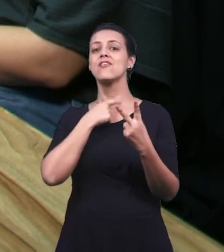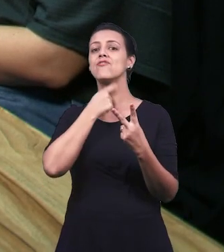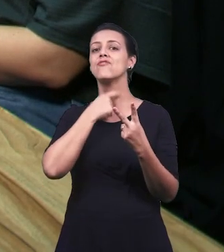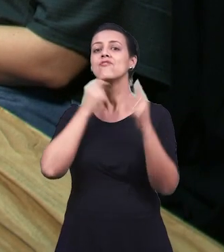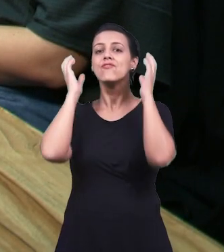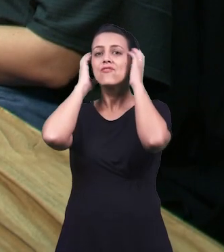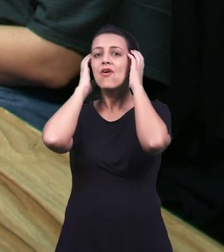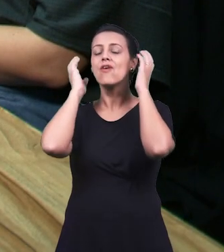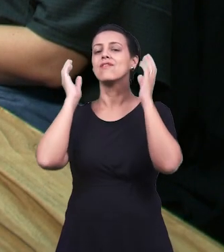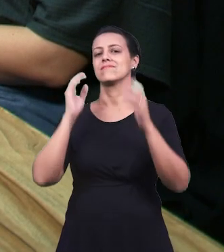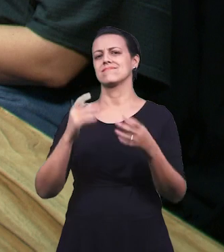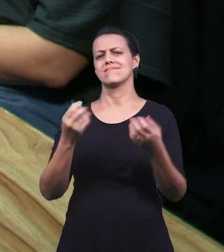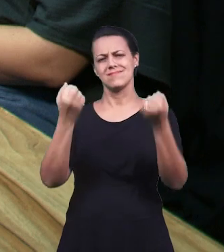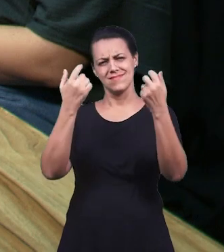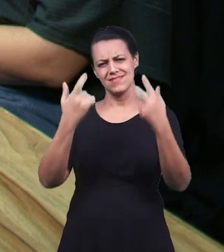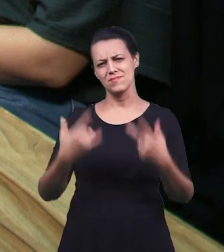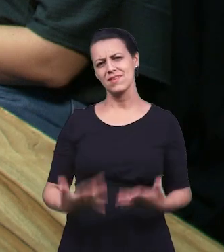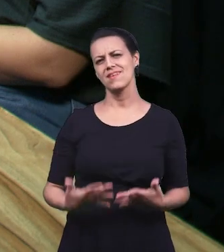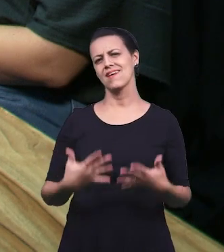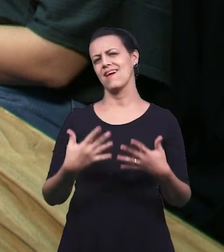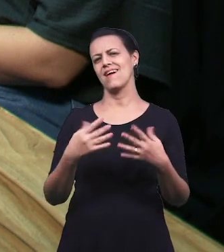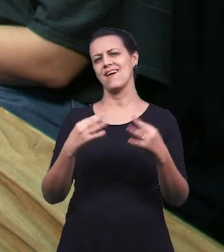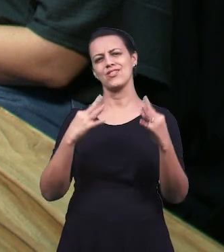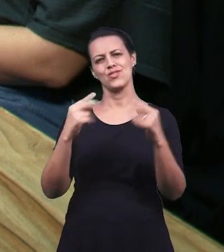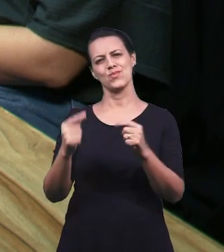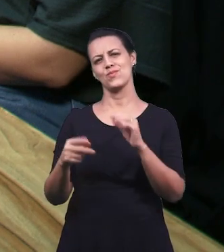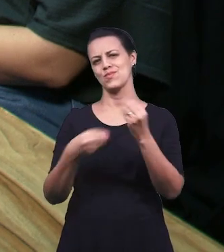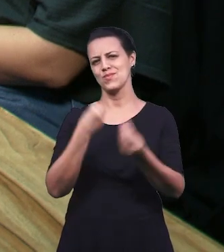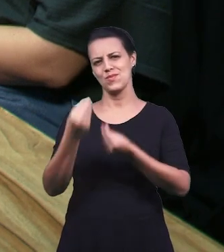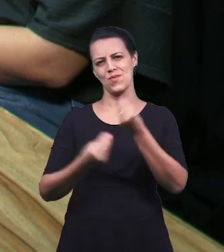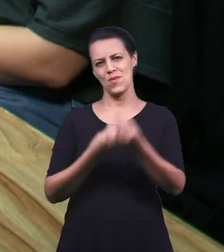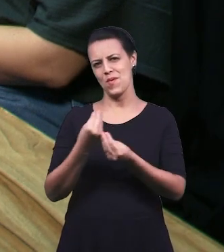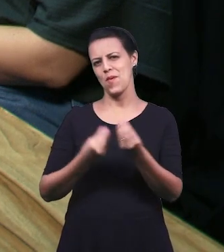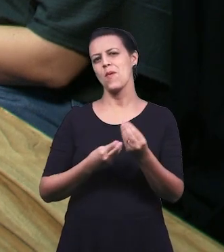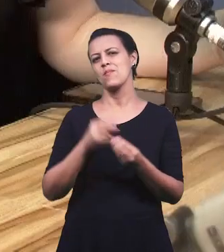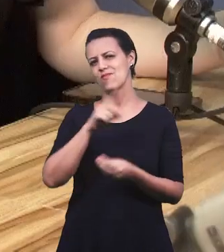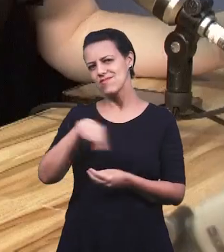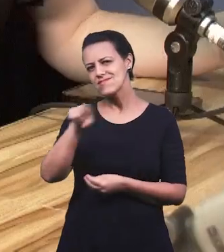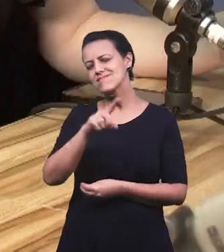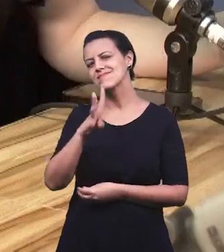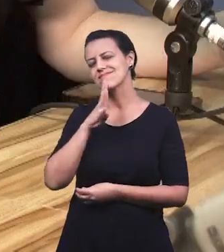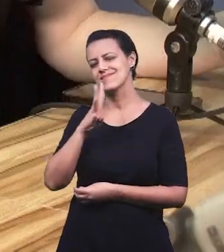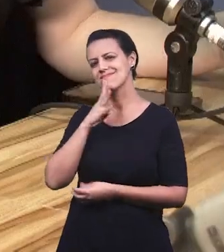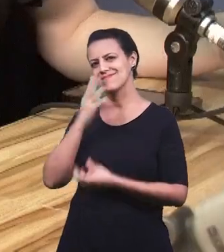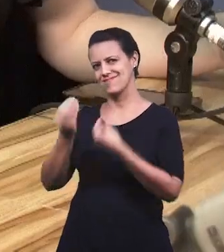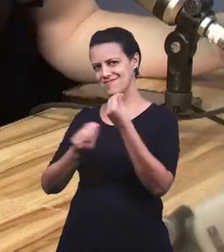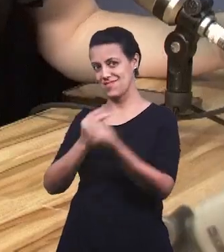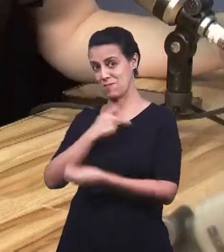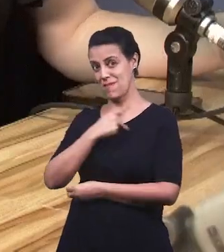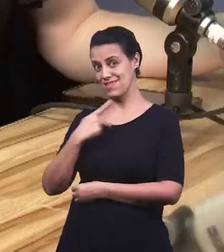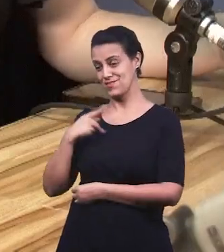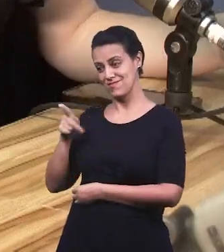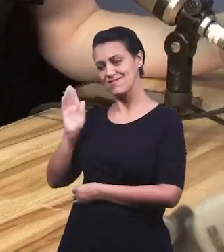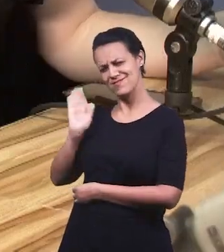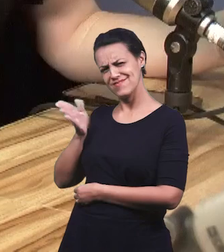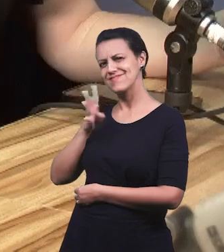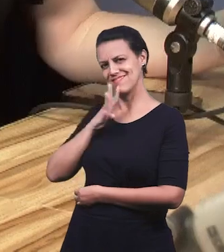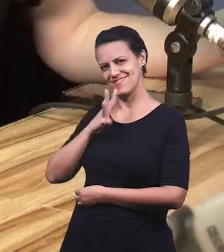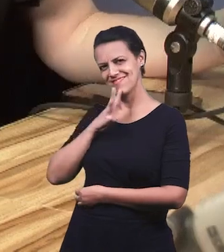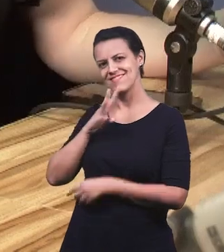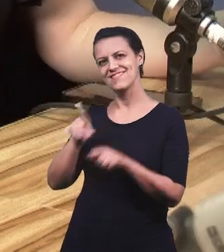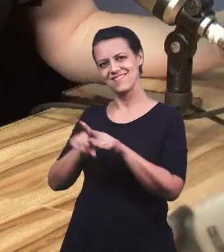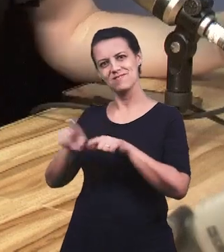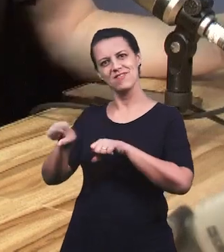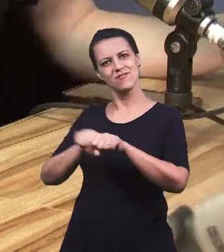Vai estar na descrição o currículo delas aí, os irmãos vão ter todo o conhecimento, como o nosso pastor, os irmãos já devem conhecer também. Também